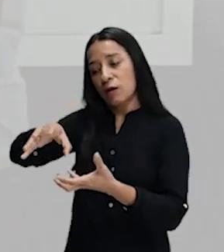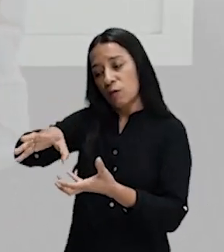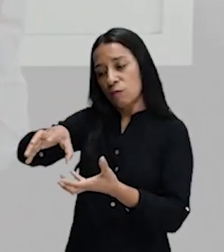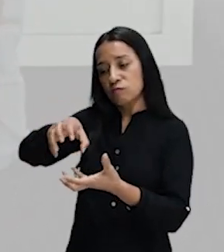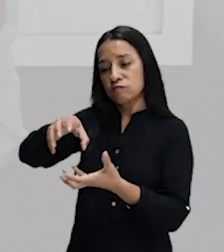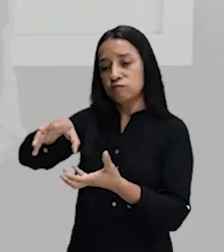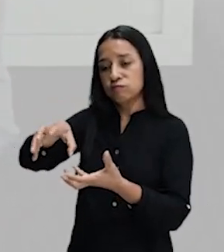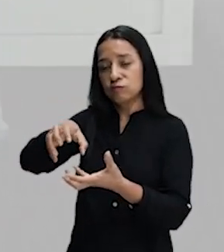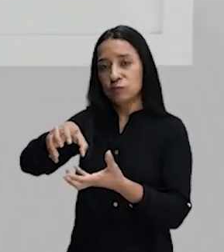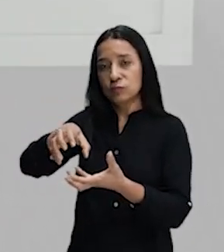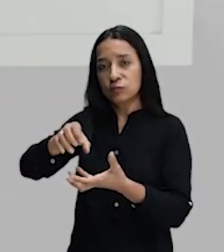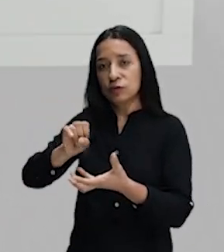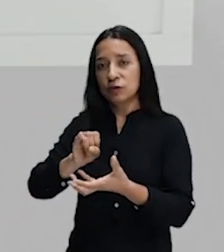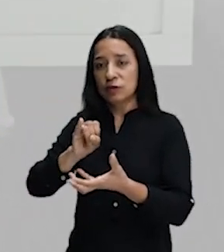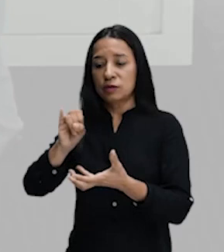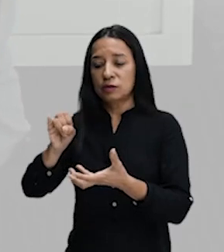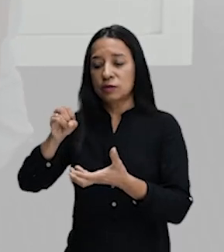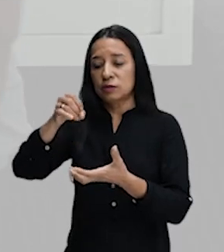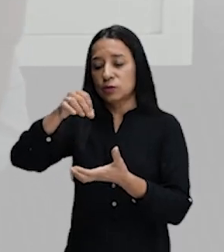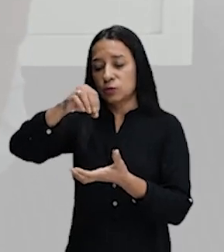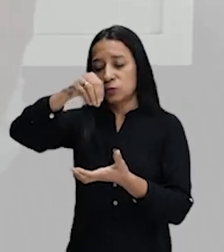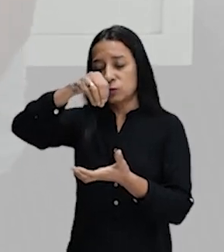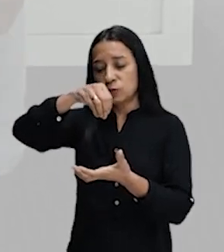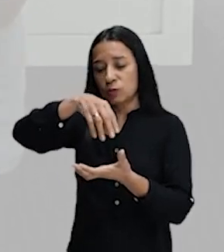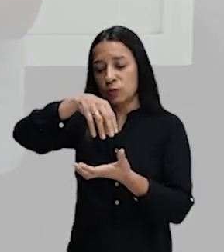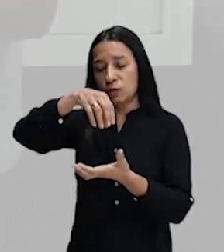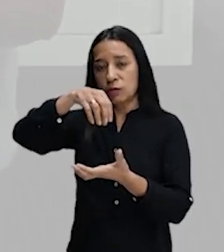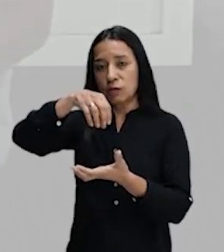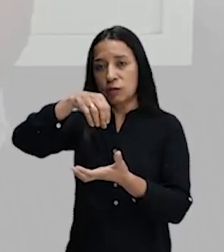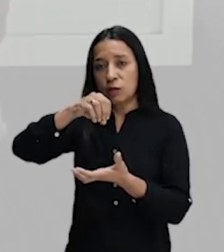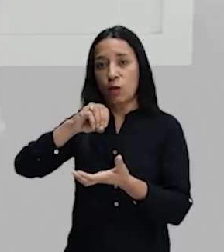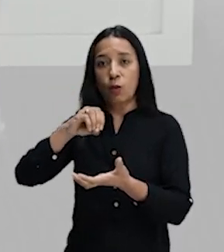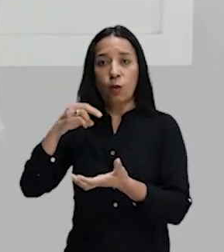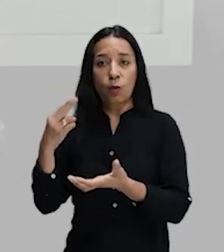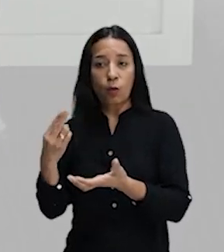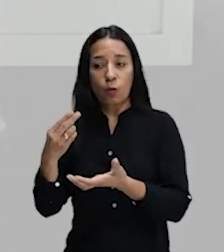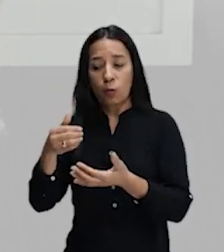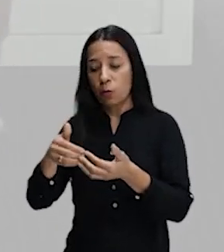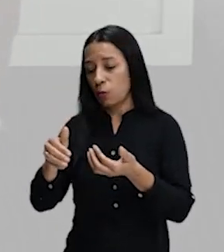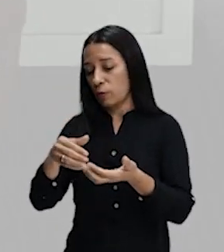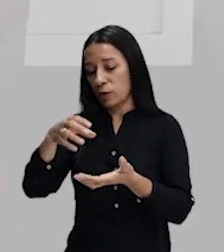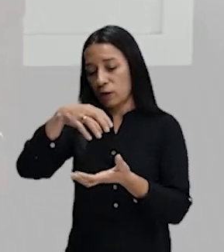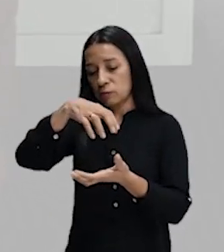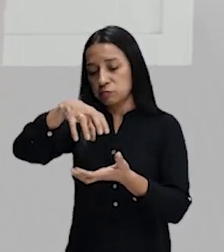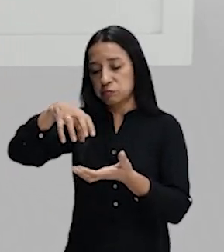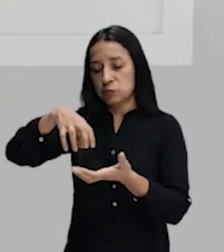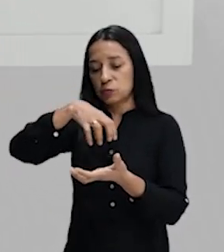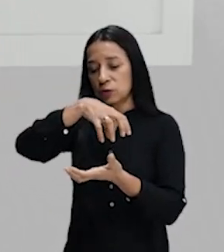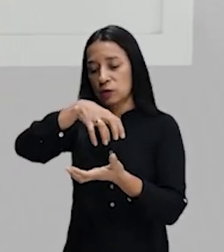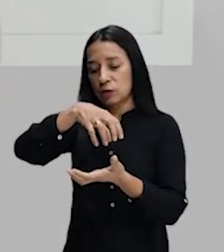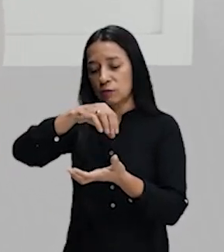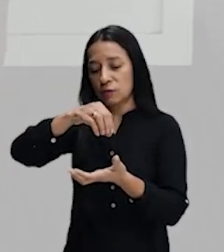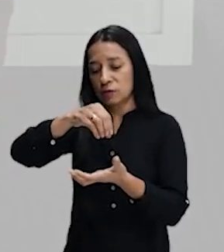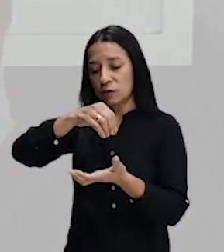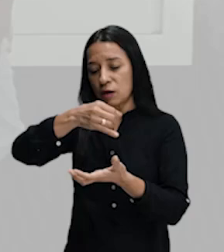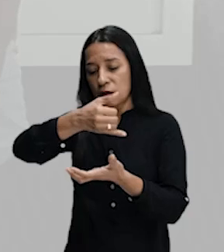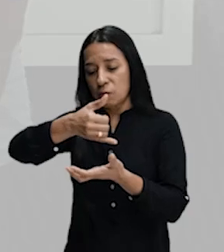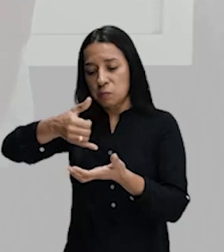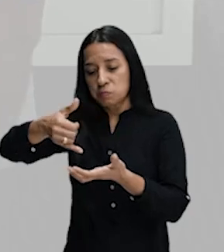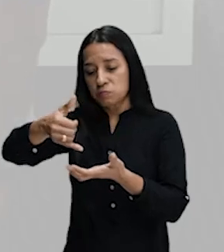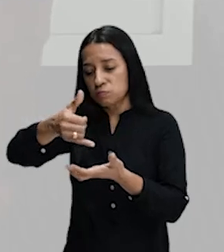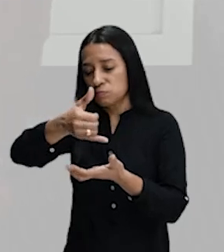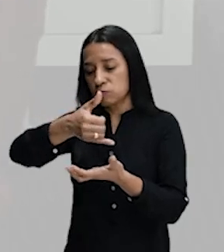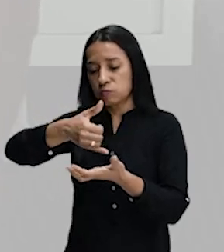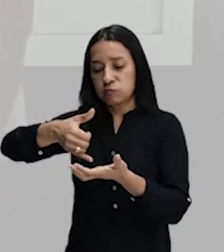acontece? Se a gente soltar um ímã aqui no meio, né, ou em qualquer local da Terra, nós vamos perceber que ele vai se alinhar,